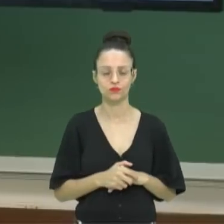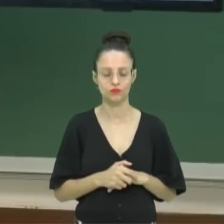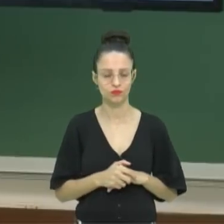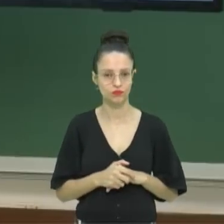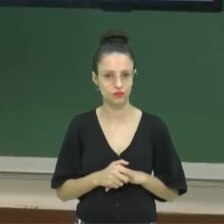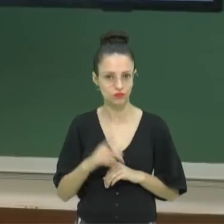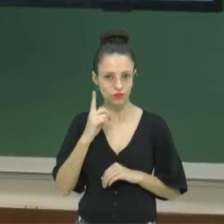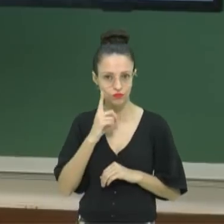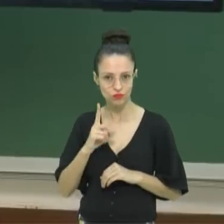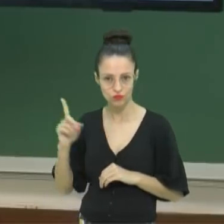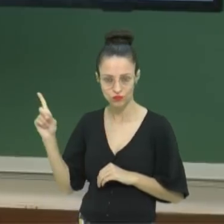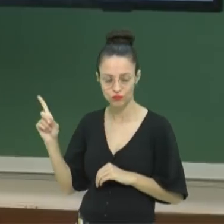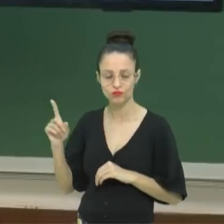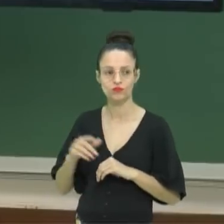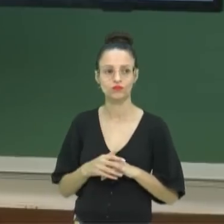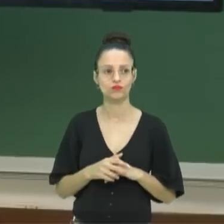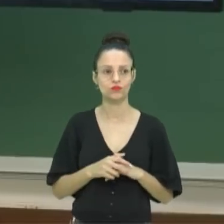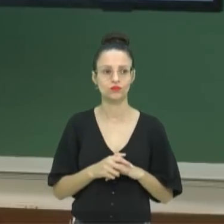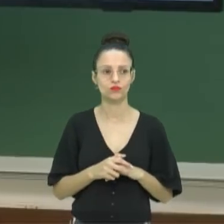Ambiente,